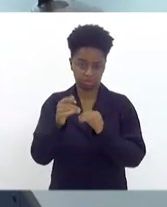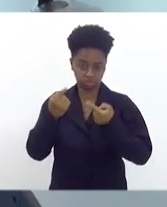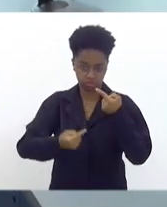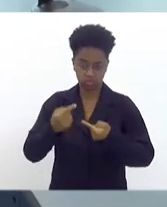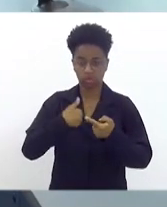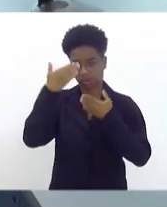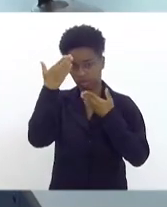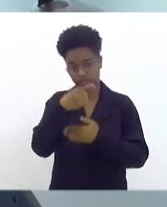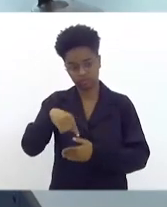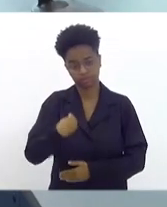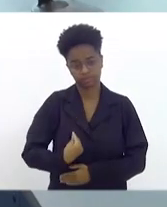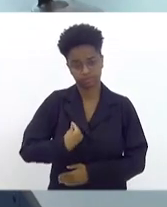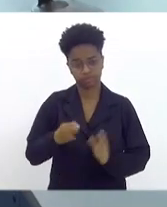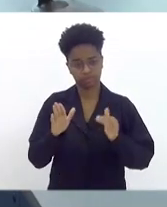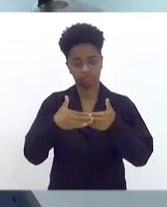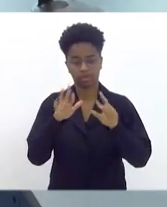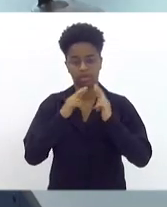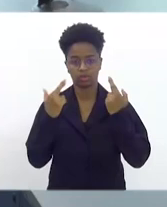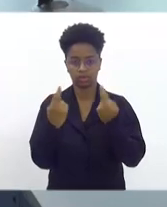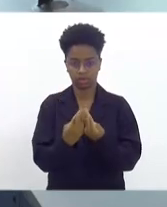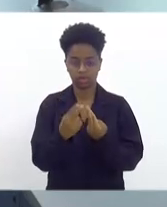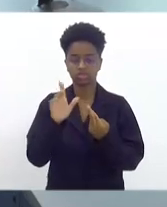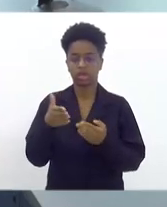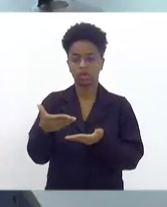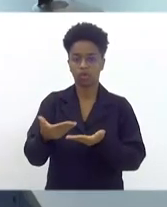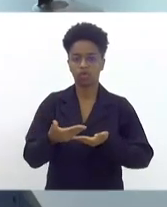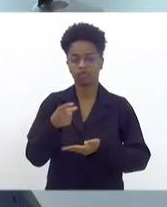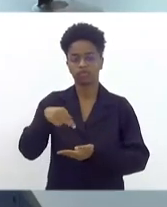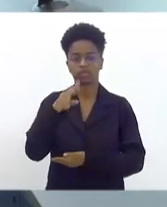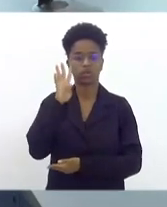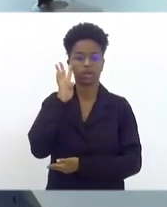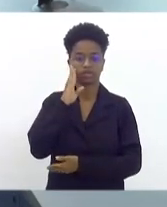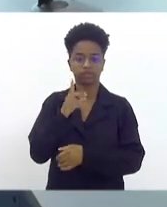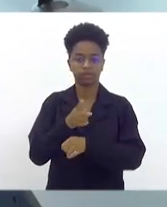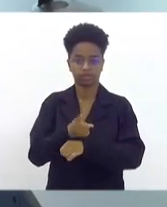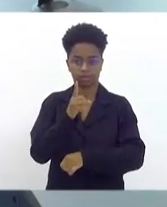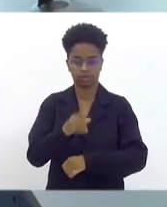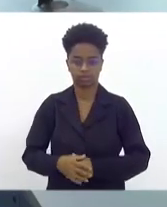agradecer a presença de todos. Encerrada a reunião, já com a convocação de quarta-feira, 13 horas.